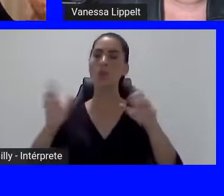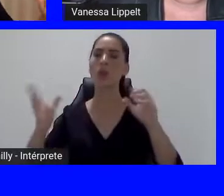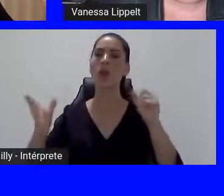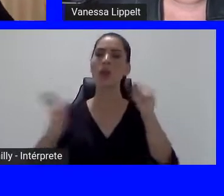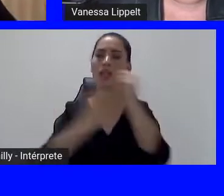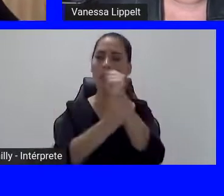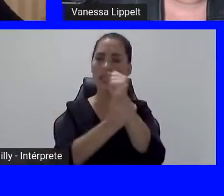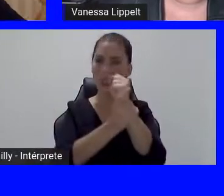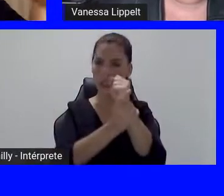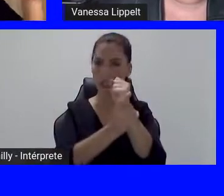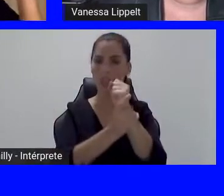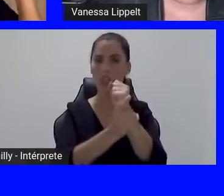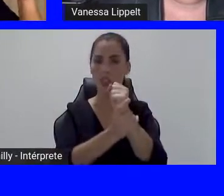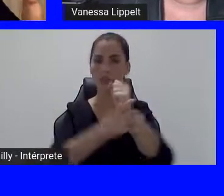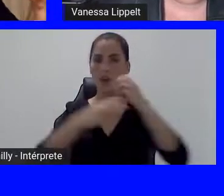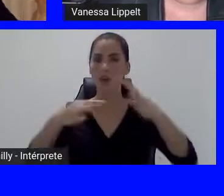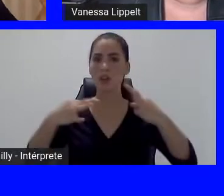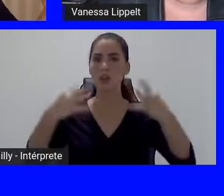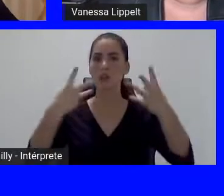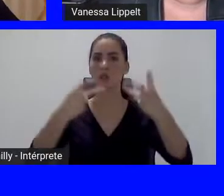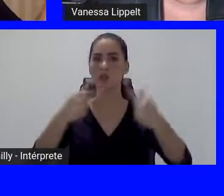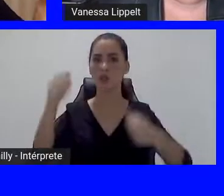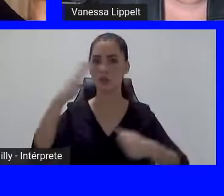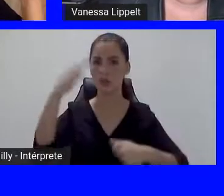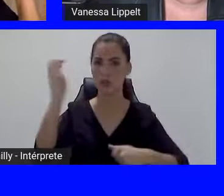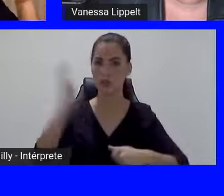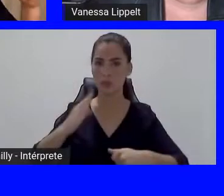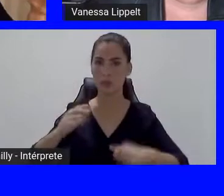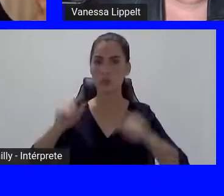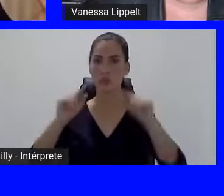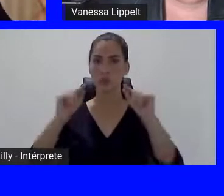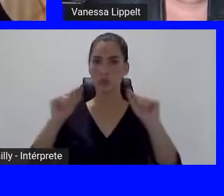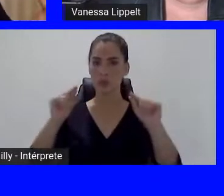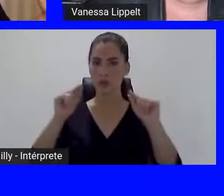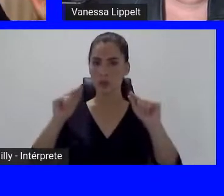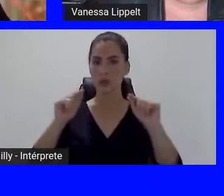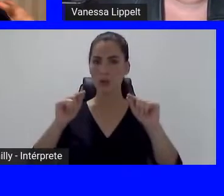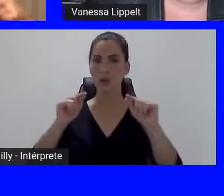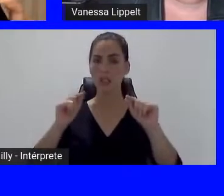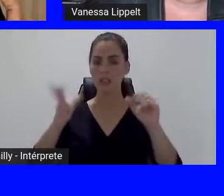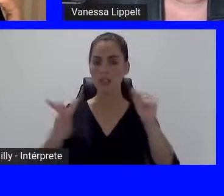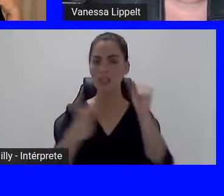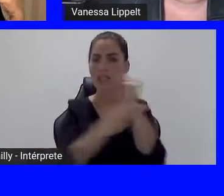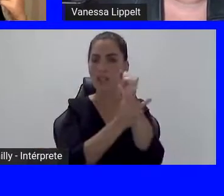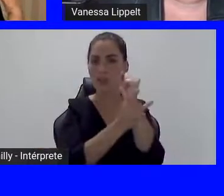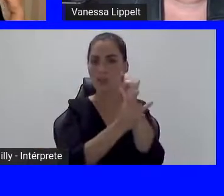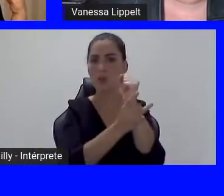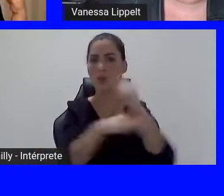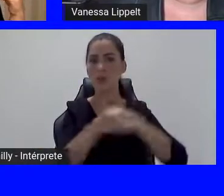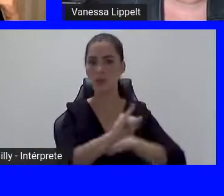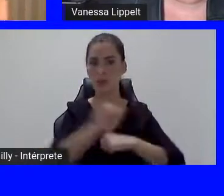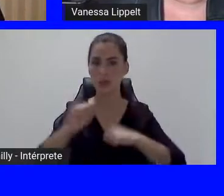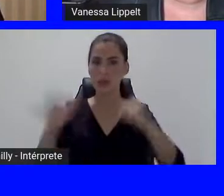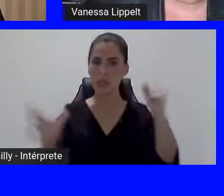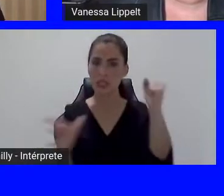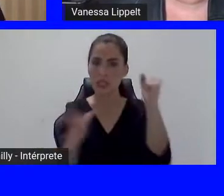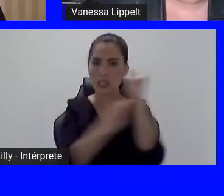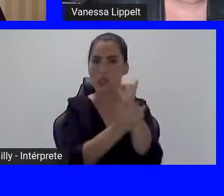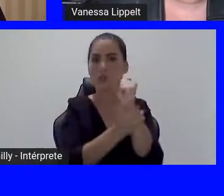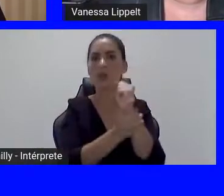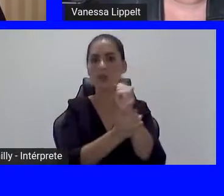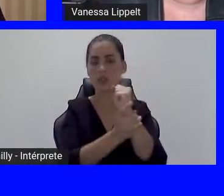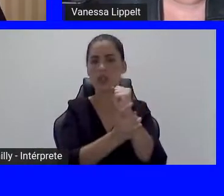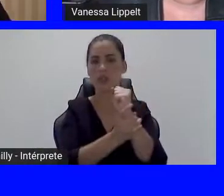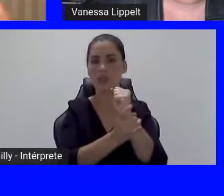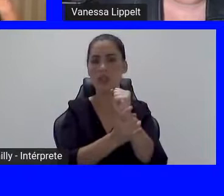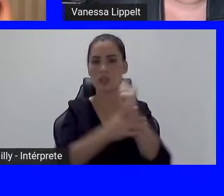os investidores, né? Essa segurança institucional, essa segurança jurídica. Essa instabilidade é que fez no final do